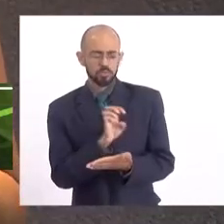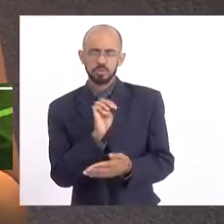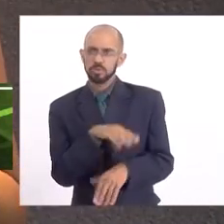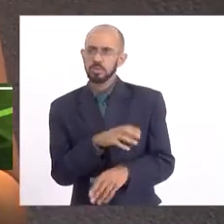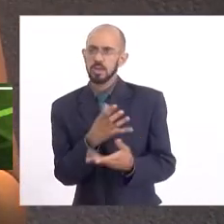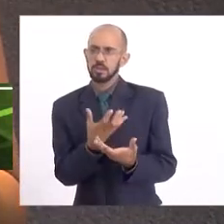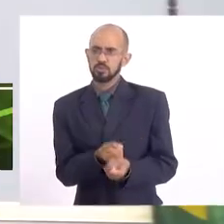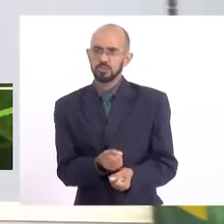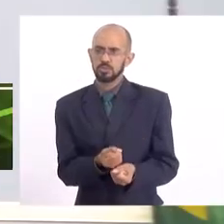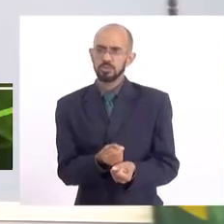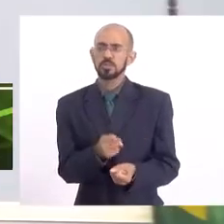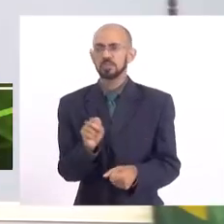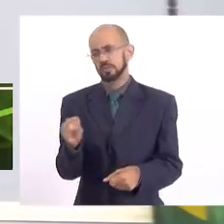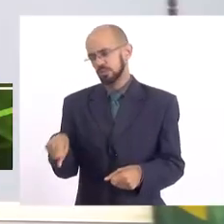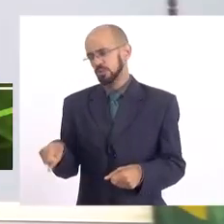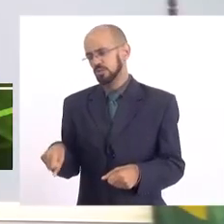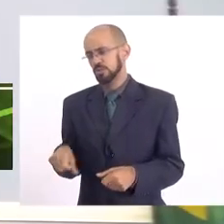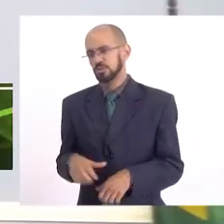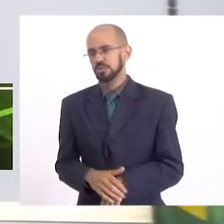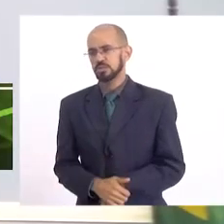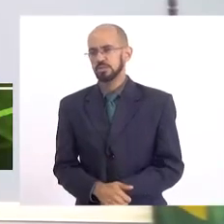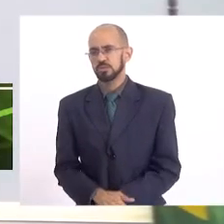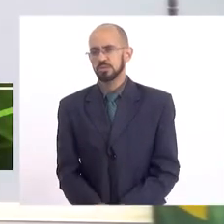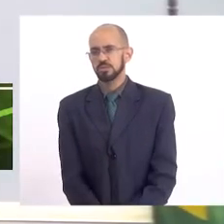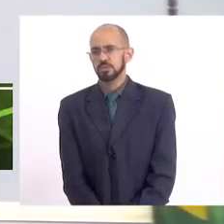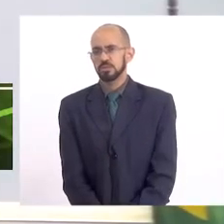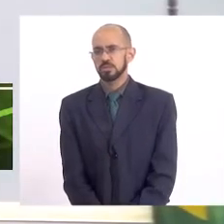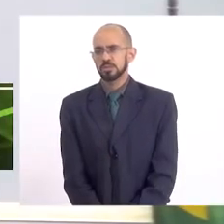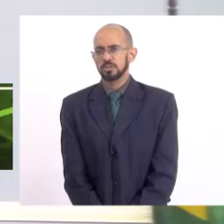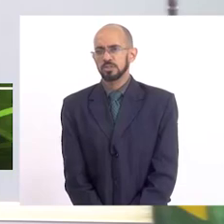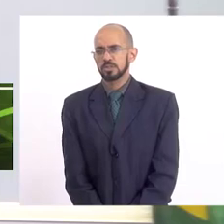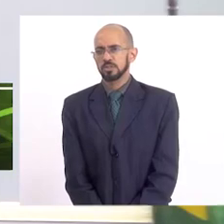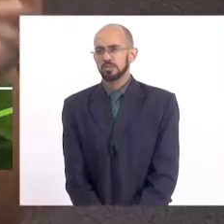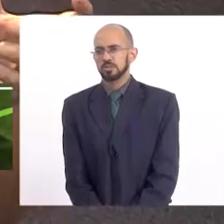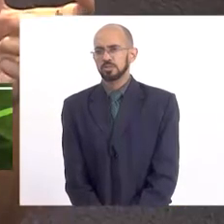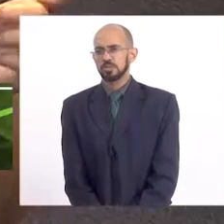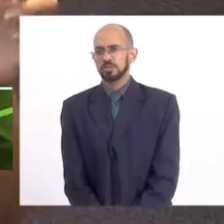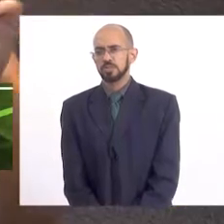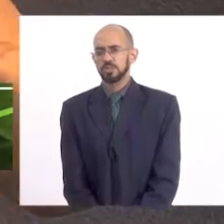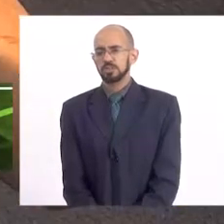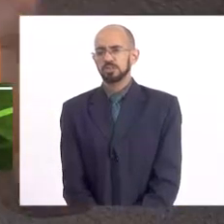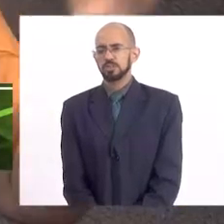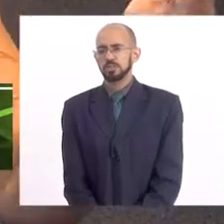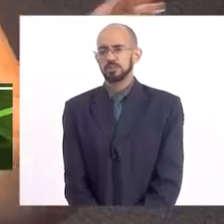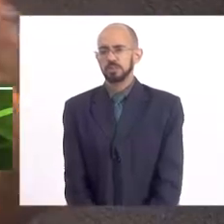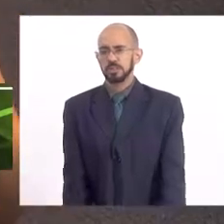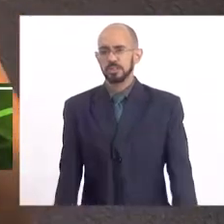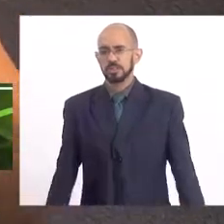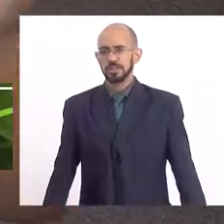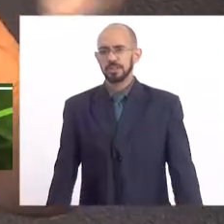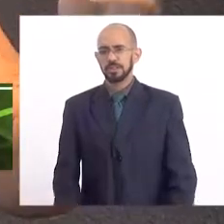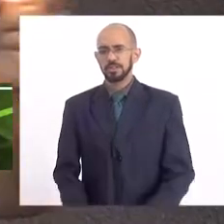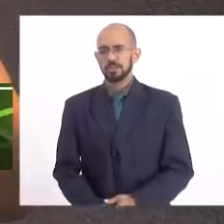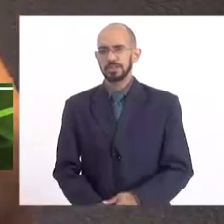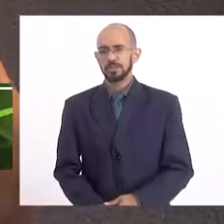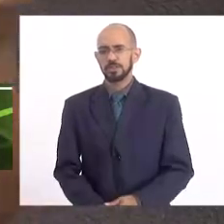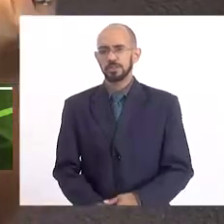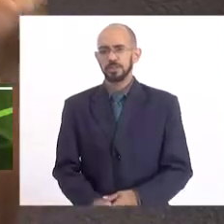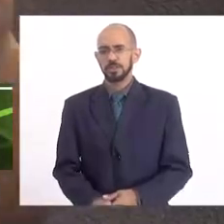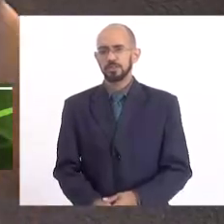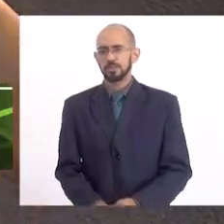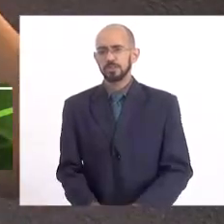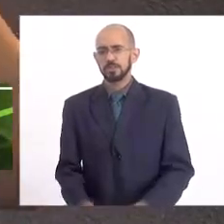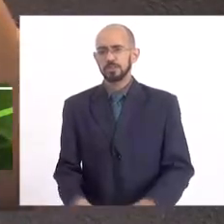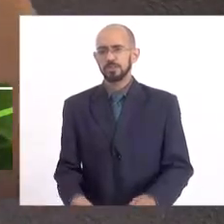aprovado e integra a lista, o cadastro de reserva, não tem dúvida quanto isso. Não, tudo bem. Foi só uma dúvida mesmo, porque eu não sabia como que eles